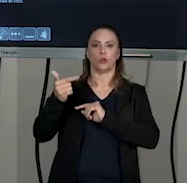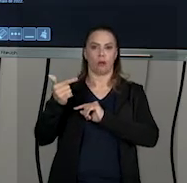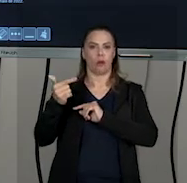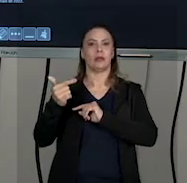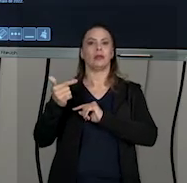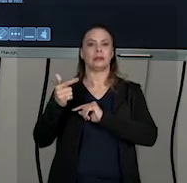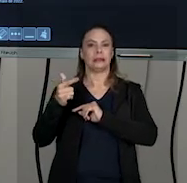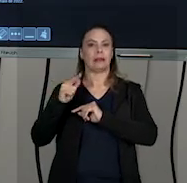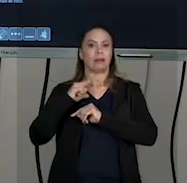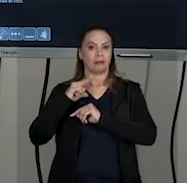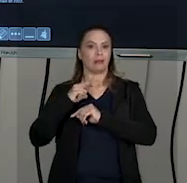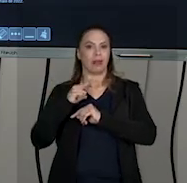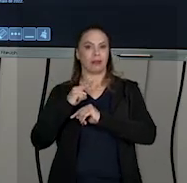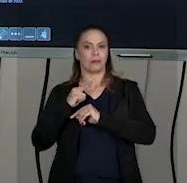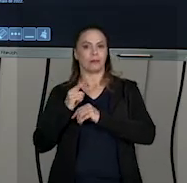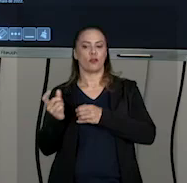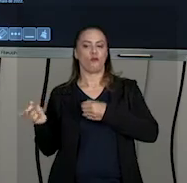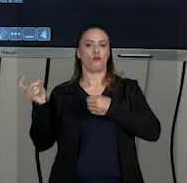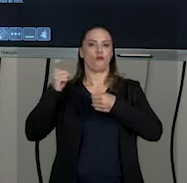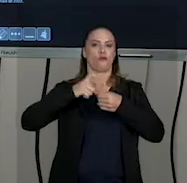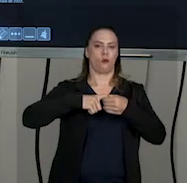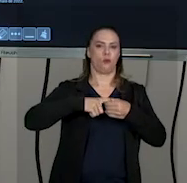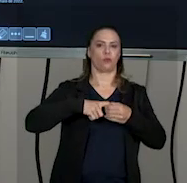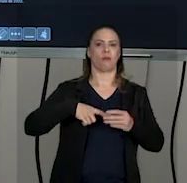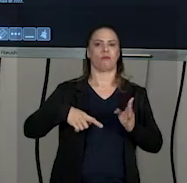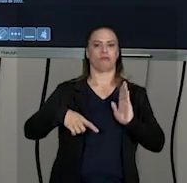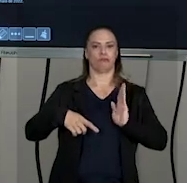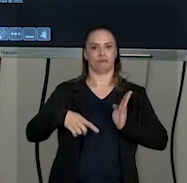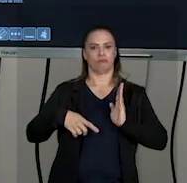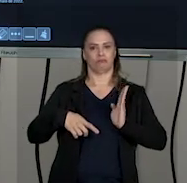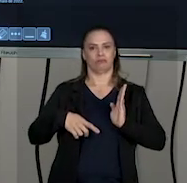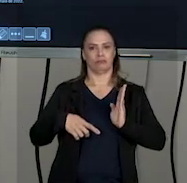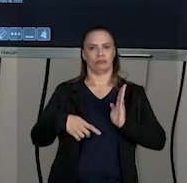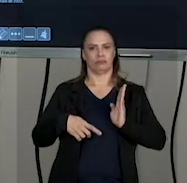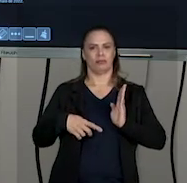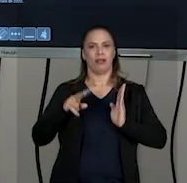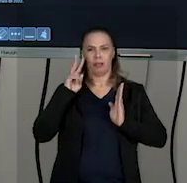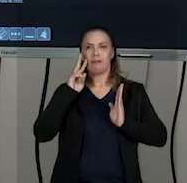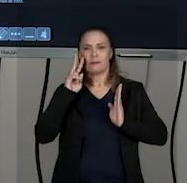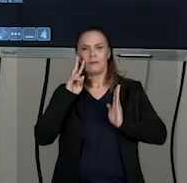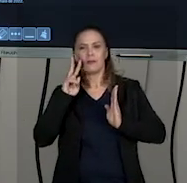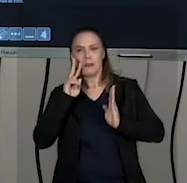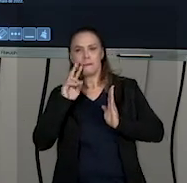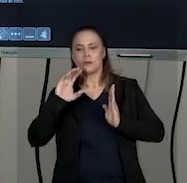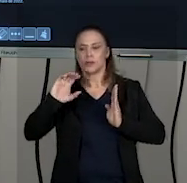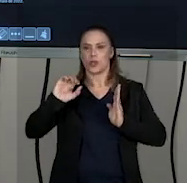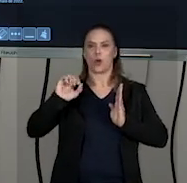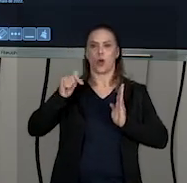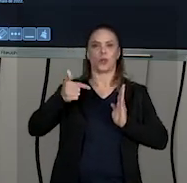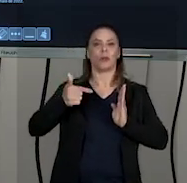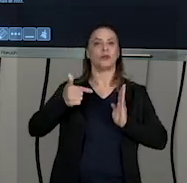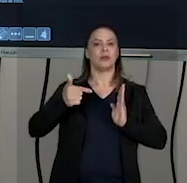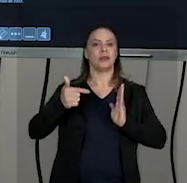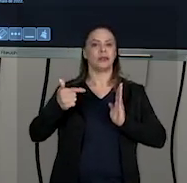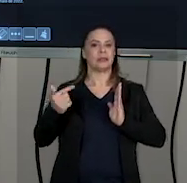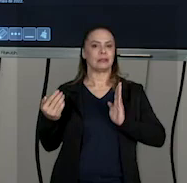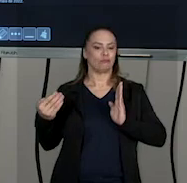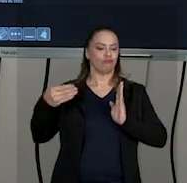coração, novamente. Por quê? Esse sangue não está rico em CO2? Ele precisa ir para onde agora de